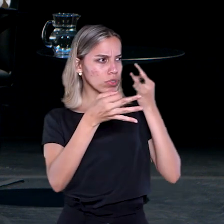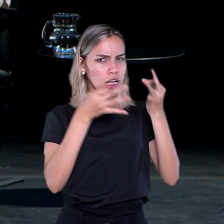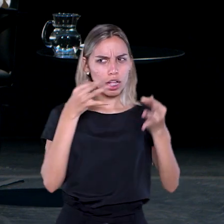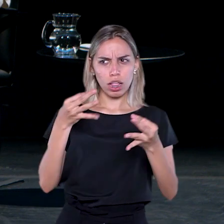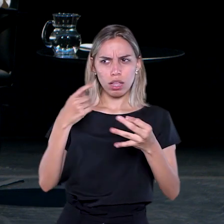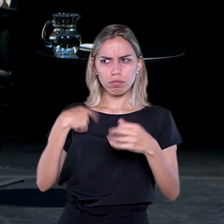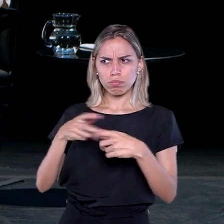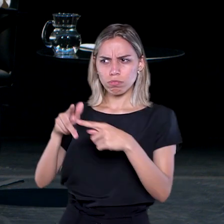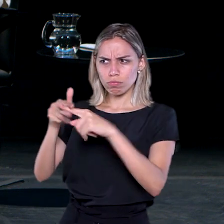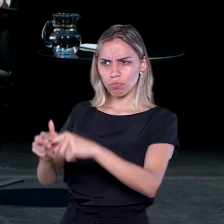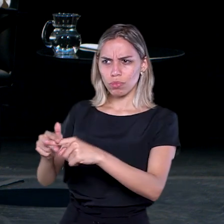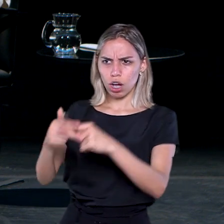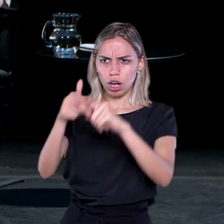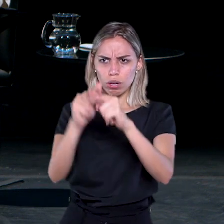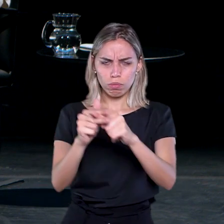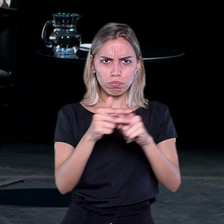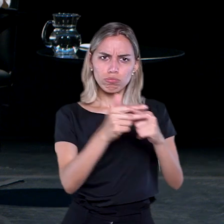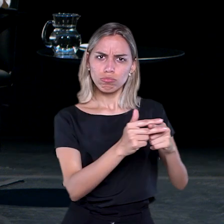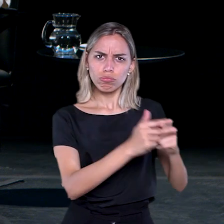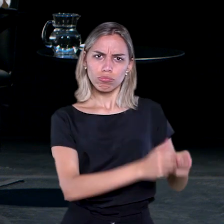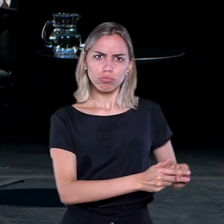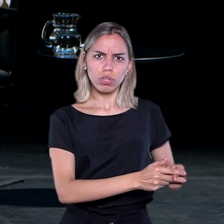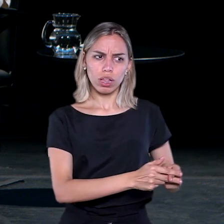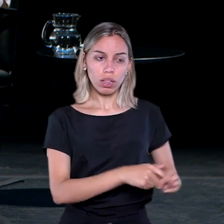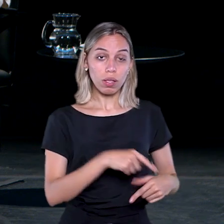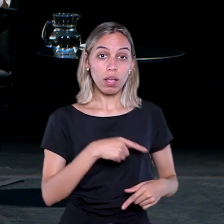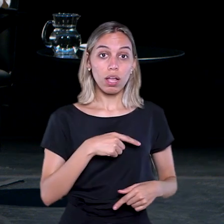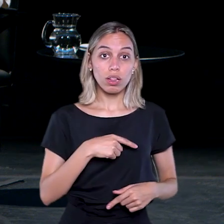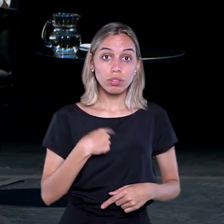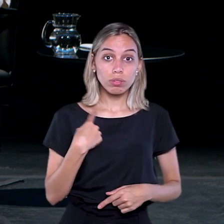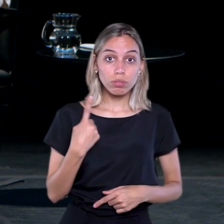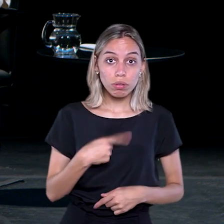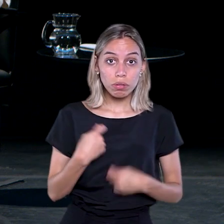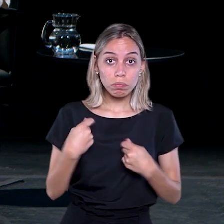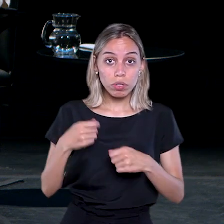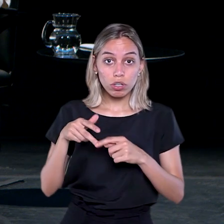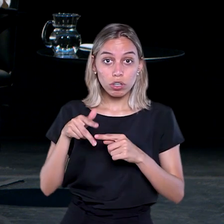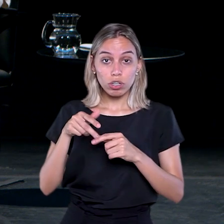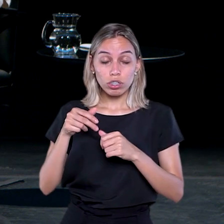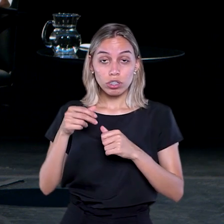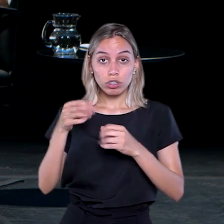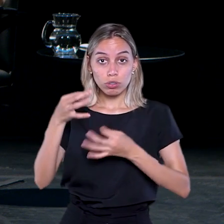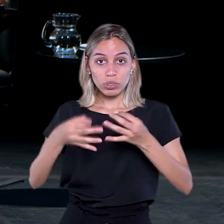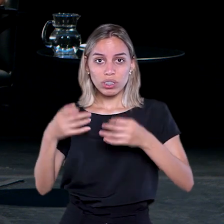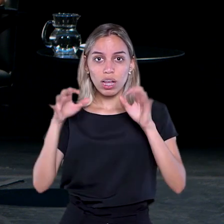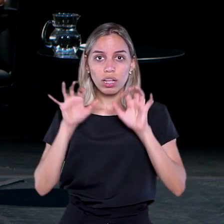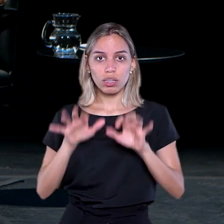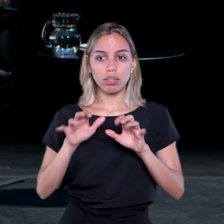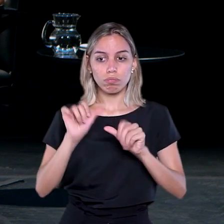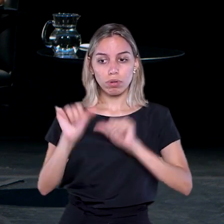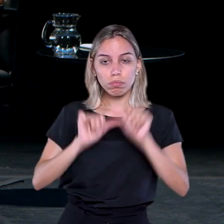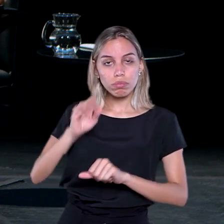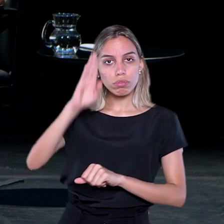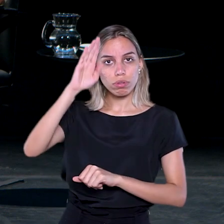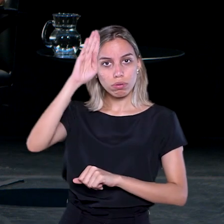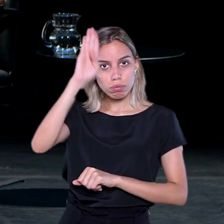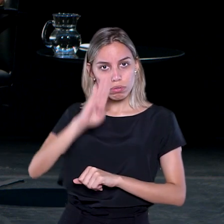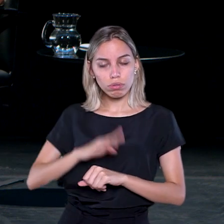sentido. É que a justiça precisa representar o nosso povo, e ela não representa. A gente tem visões unilaterais do que